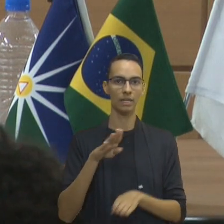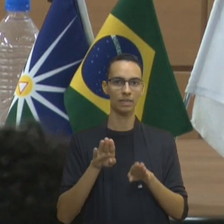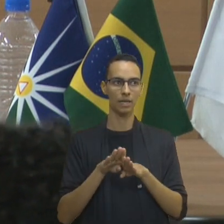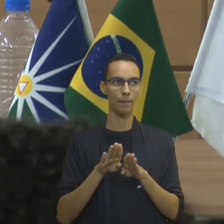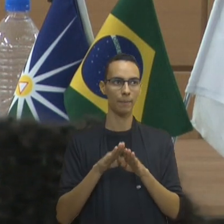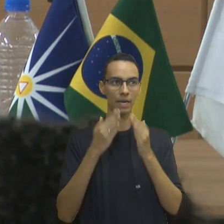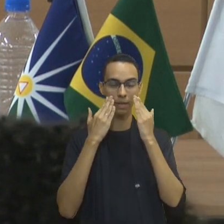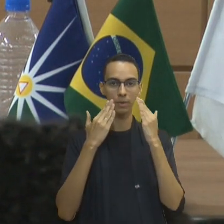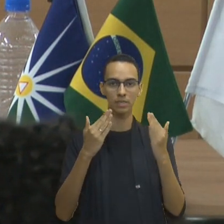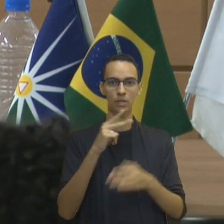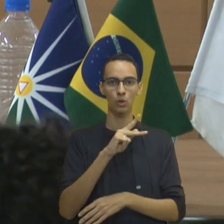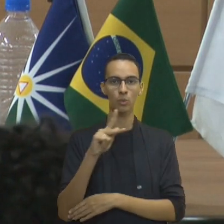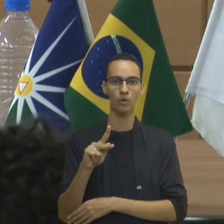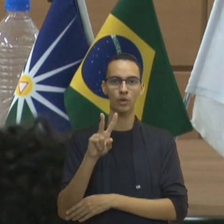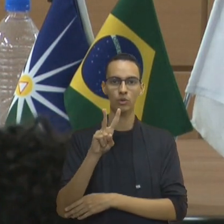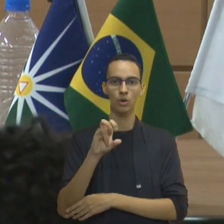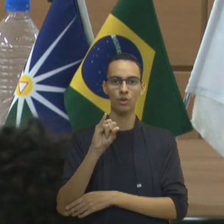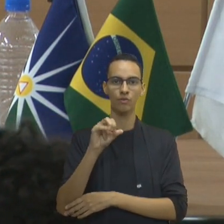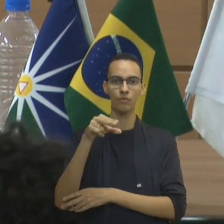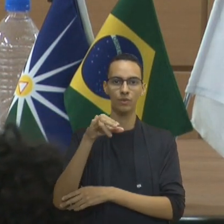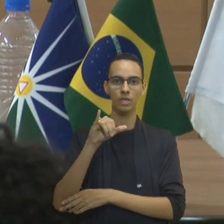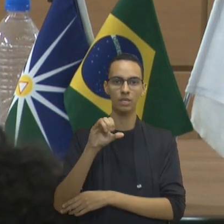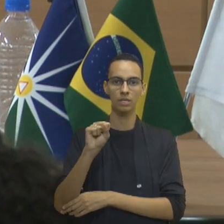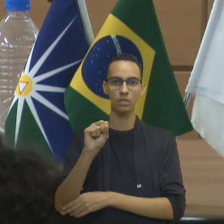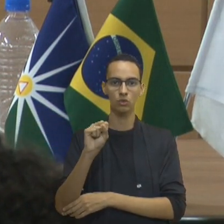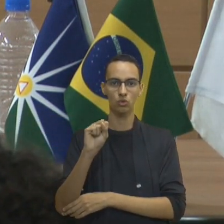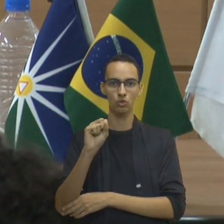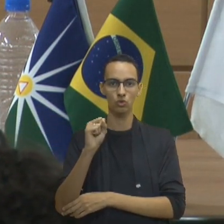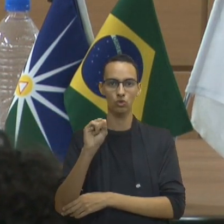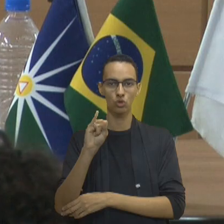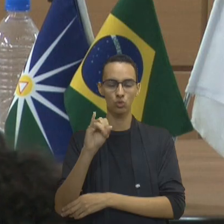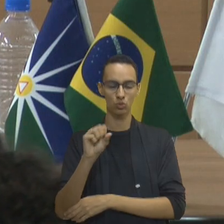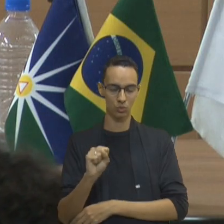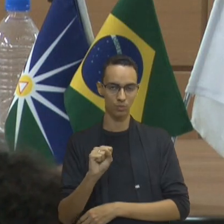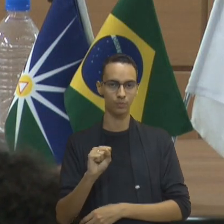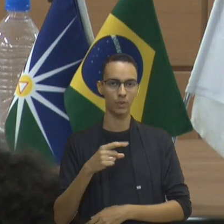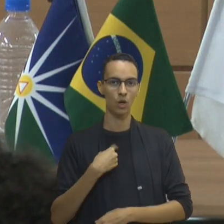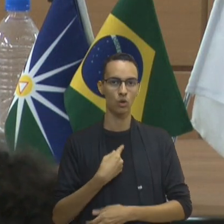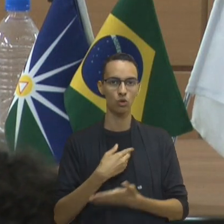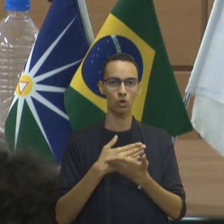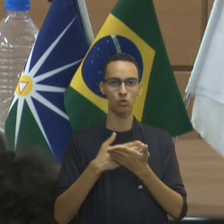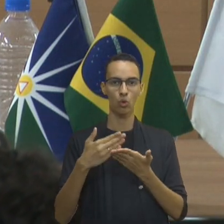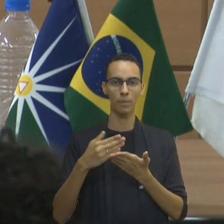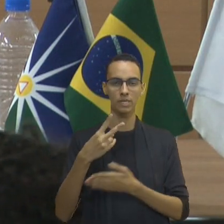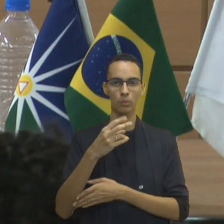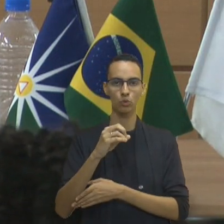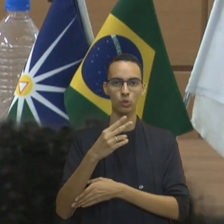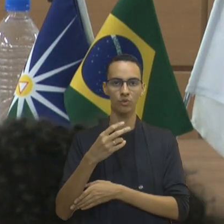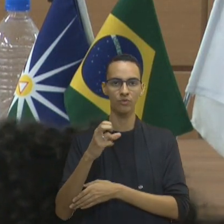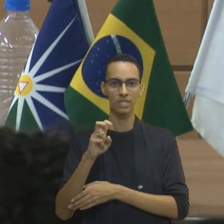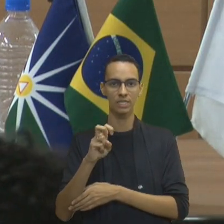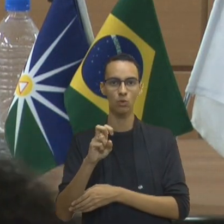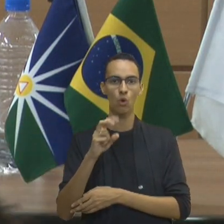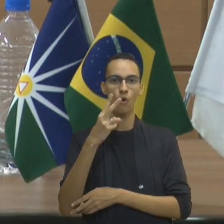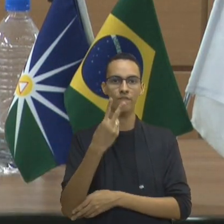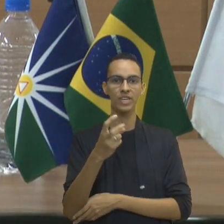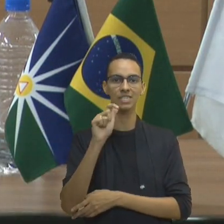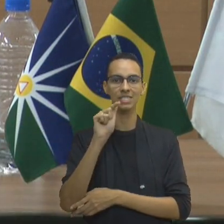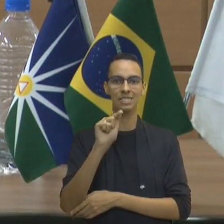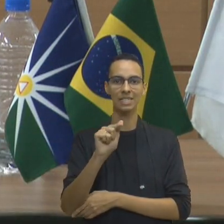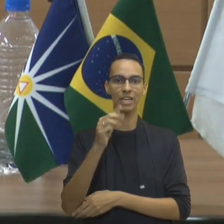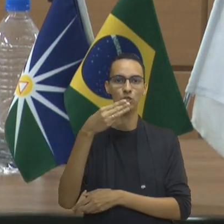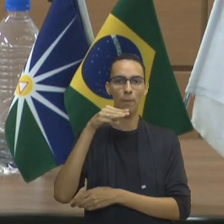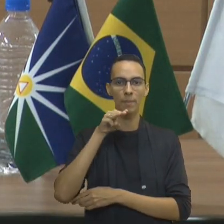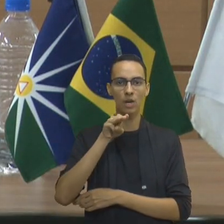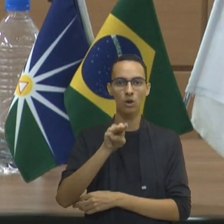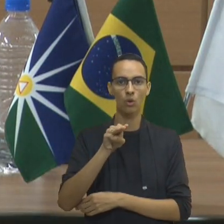professor Vinícius, nós entramos 2025 com 27 milhões de dívida. Então, nós fizemos